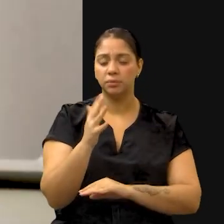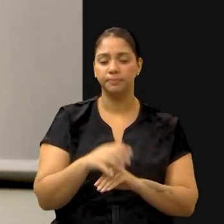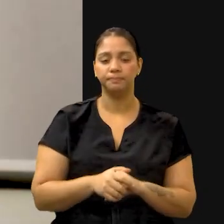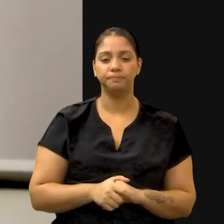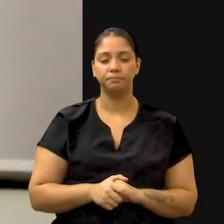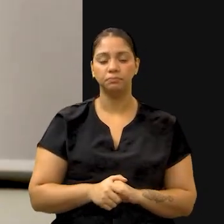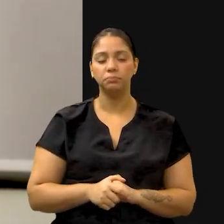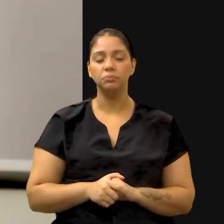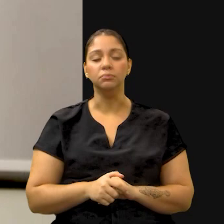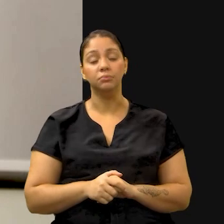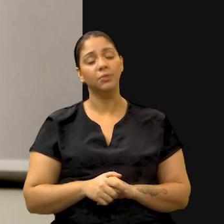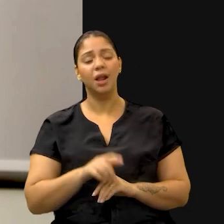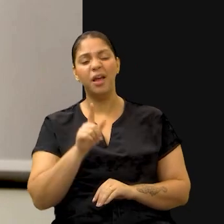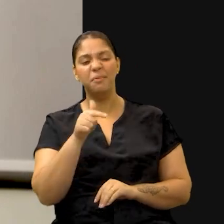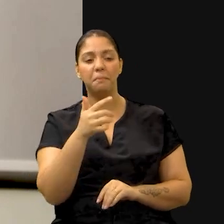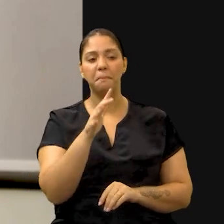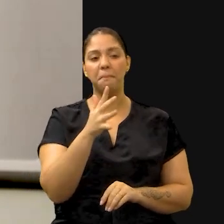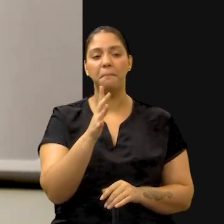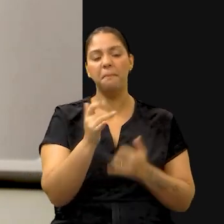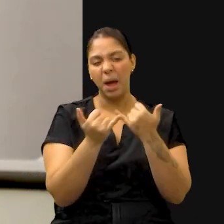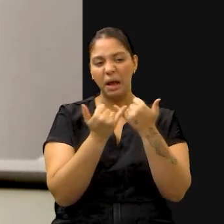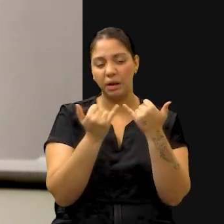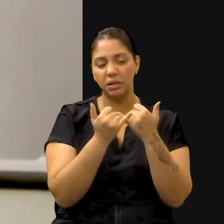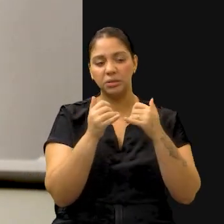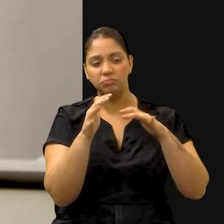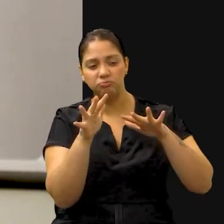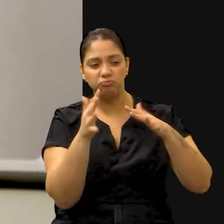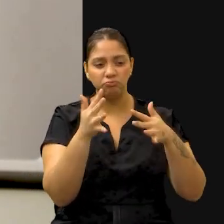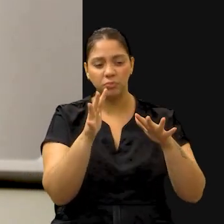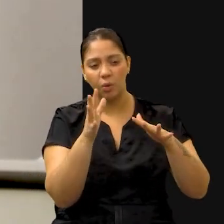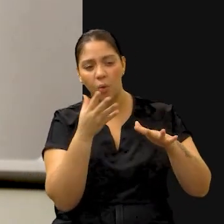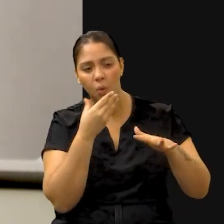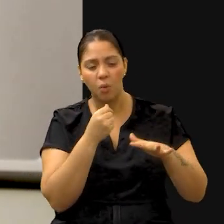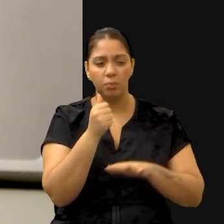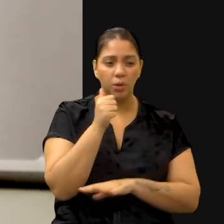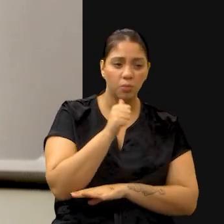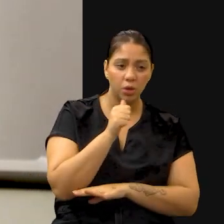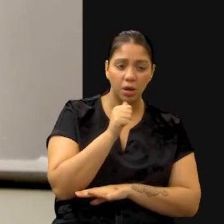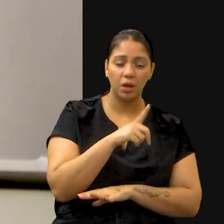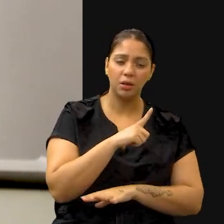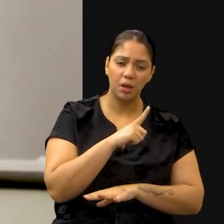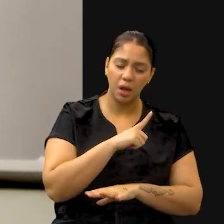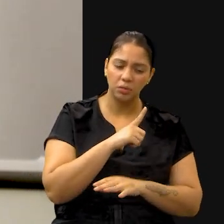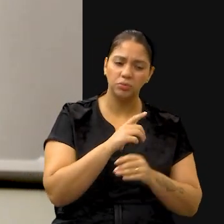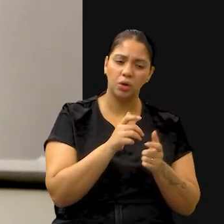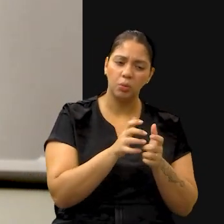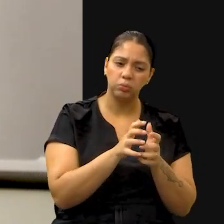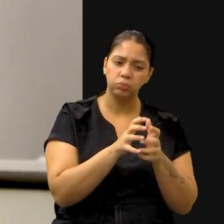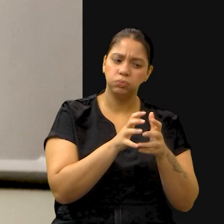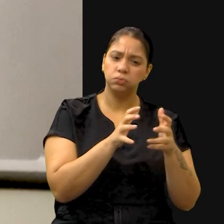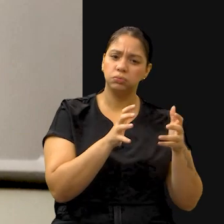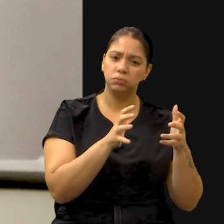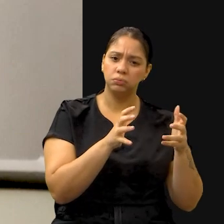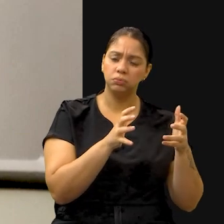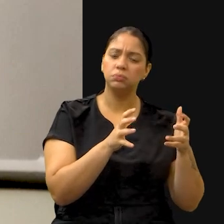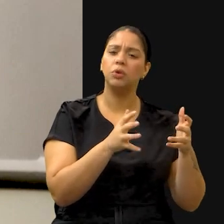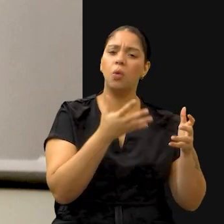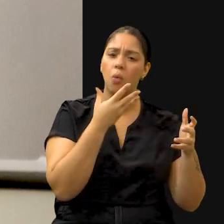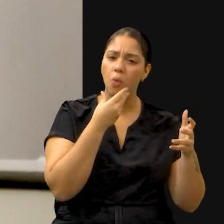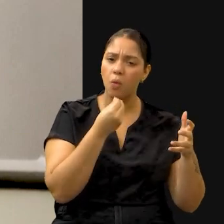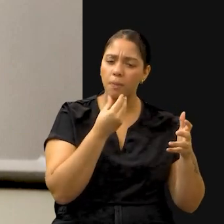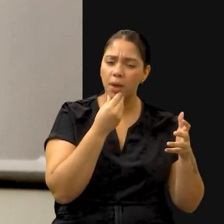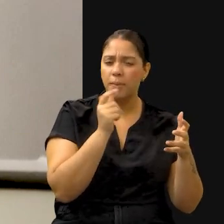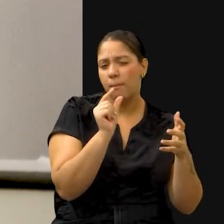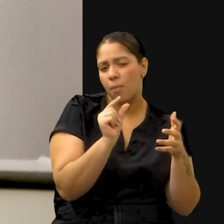É uma média até que parecida, né? Pelos estudos, há um aumento discreto na incidência do número